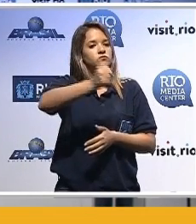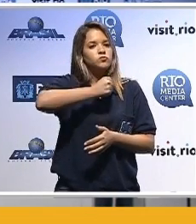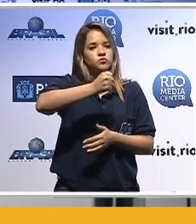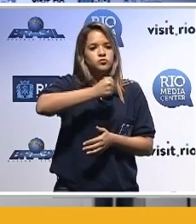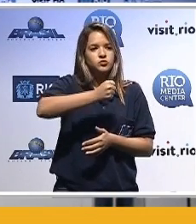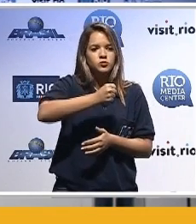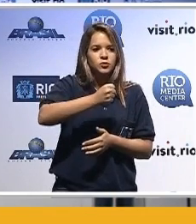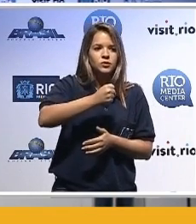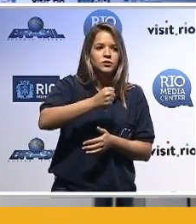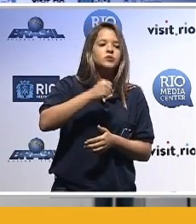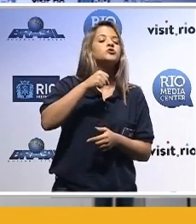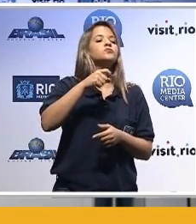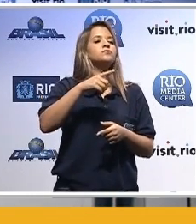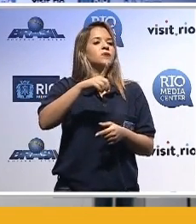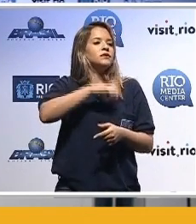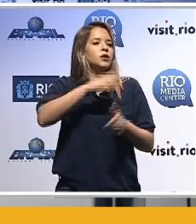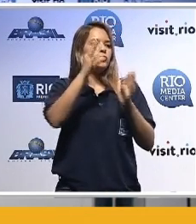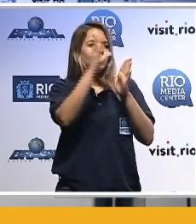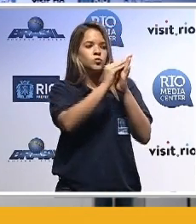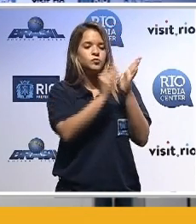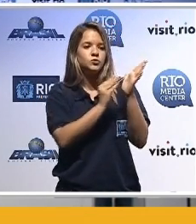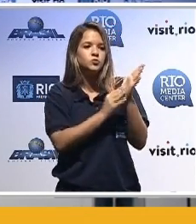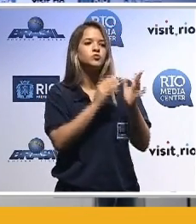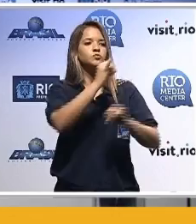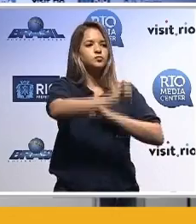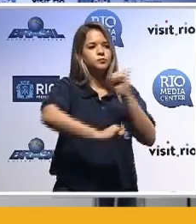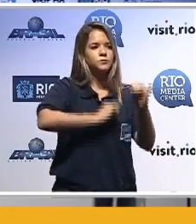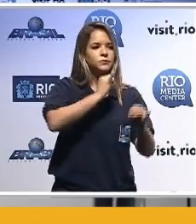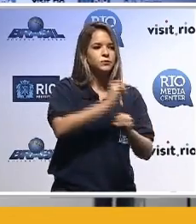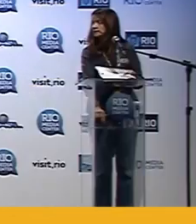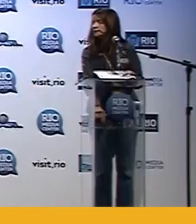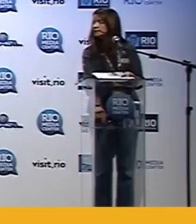está disponível no site do RMC. Muito obrigada a todos.